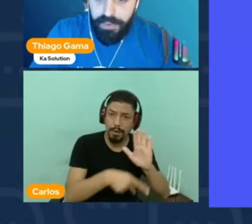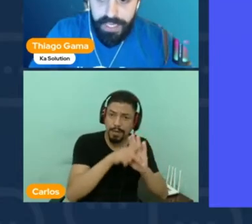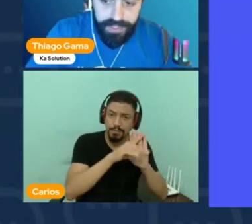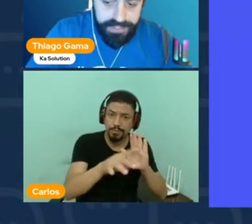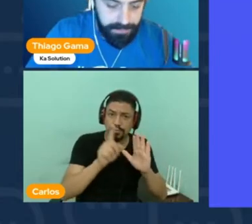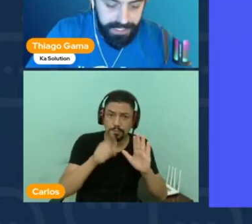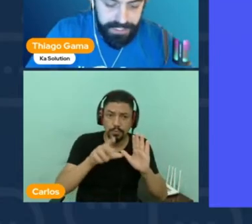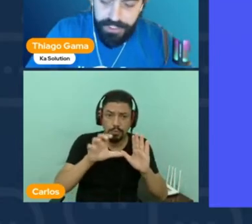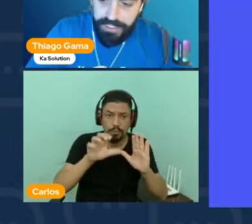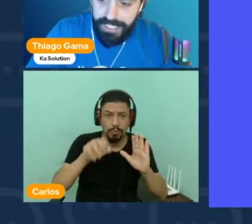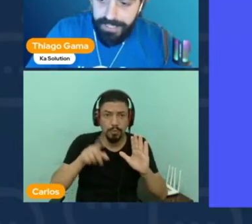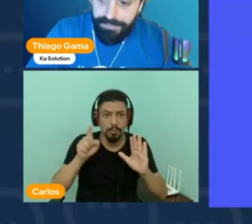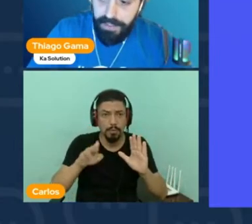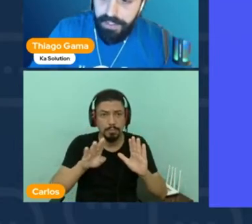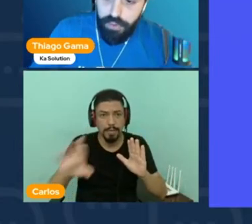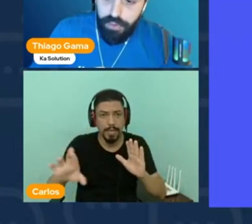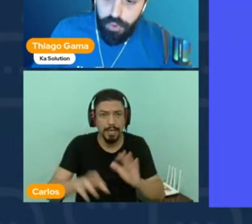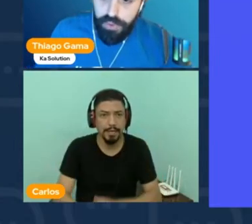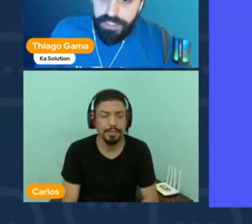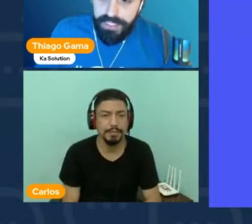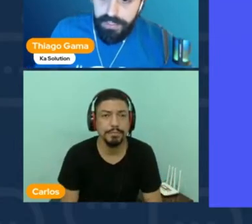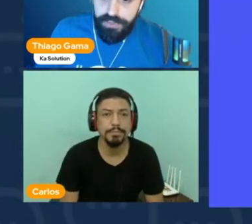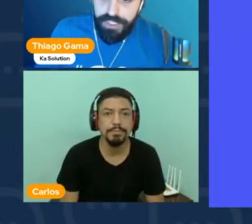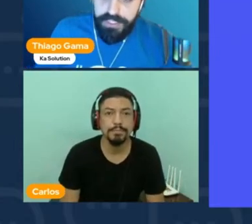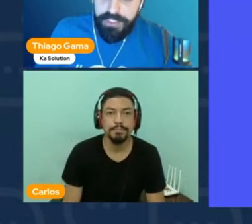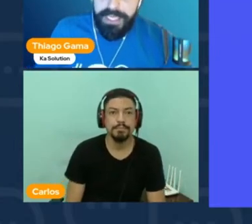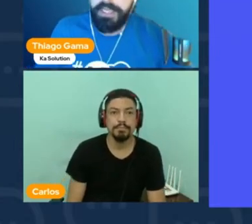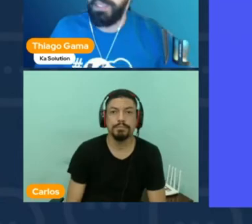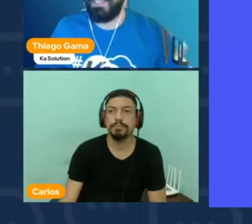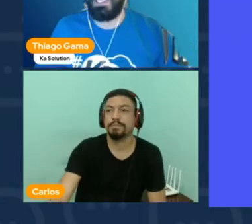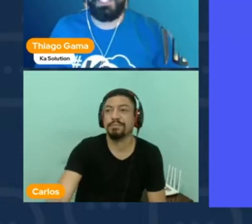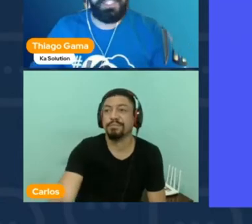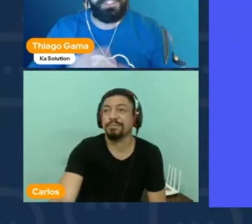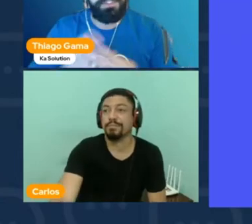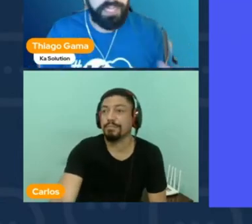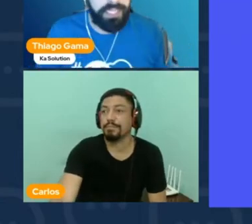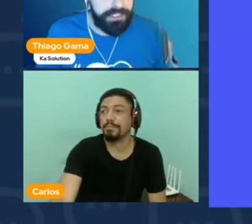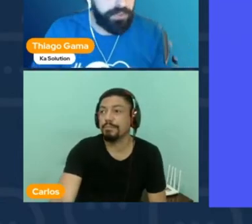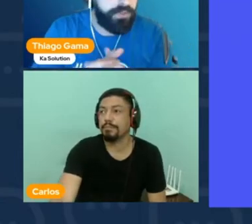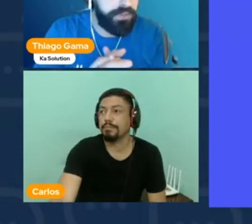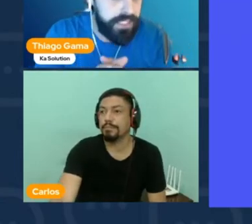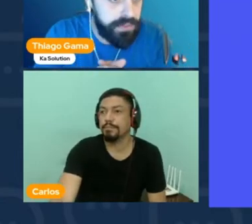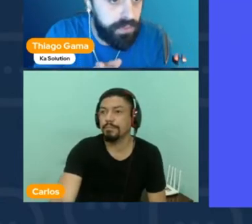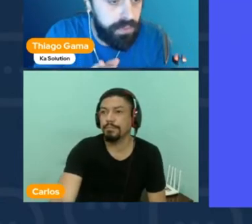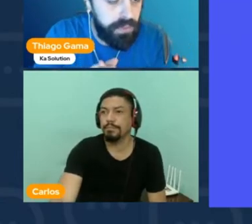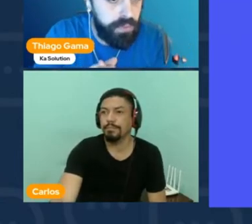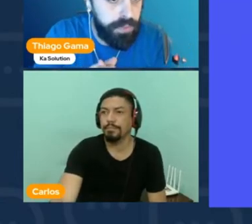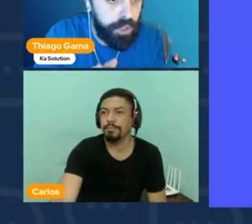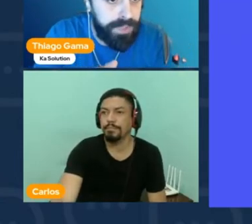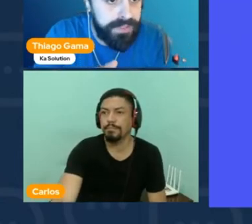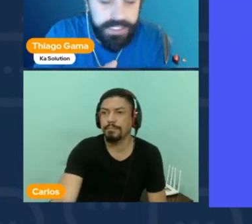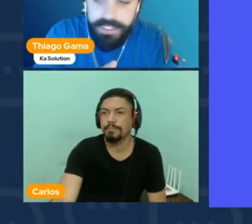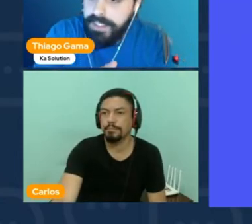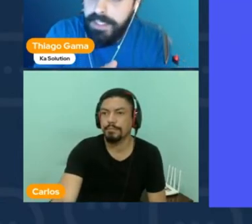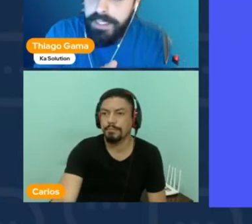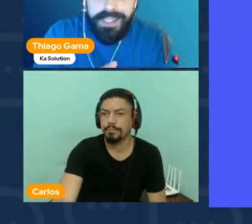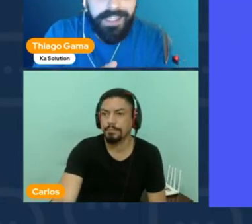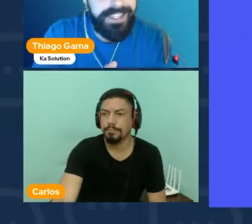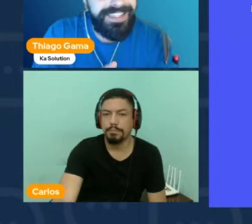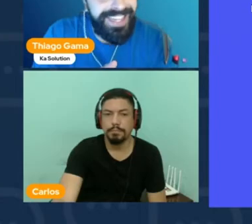eventos@ksolution.com.br. Qualquer coisa, mande lá. Eu estou colocando aqui no chat também, que a gente vai responder vocês com o maior